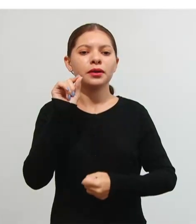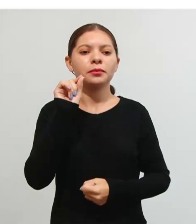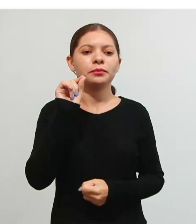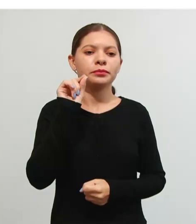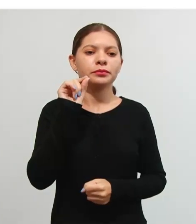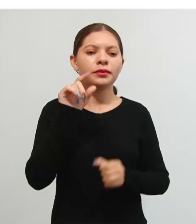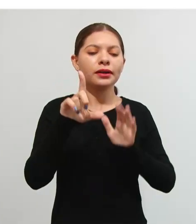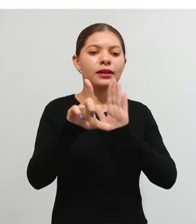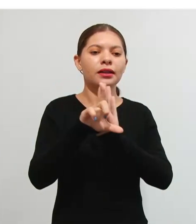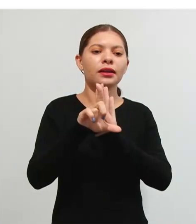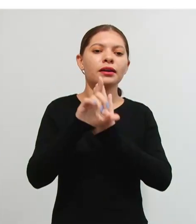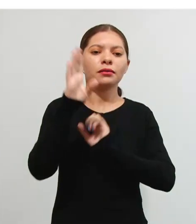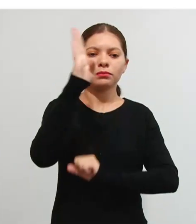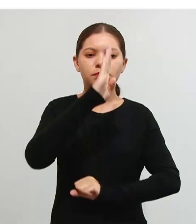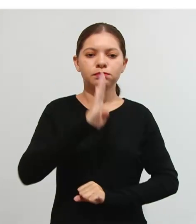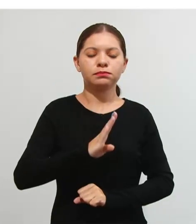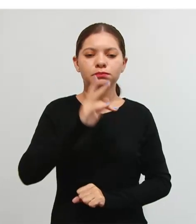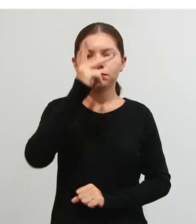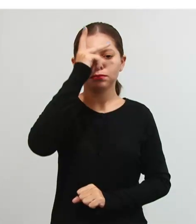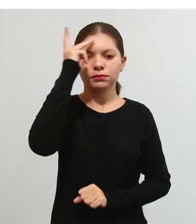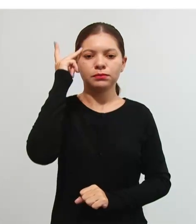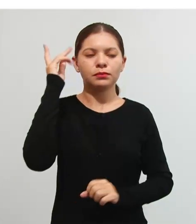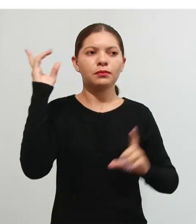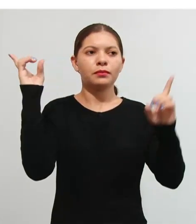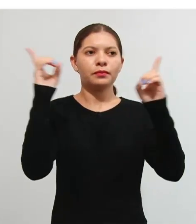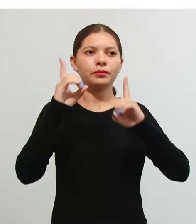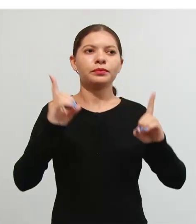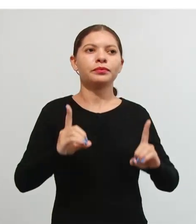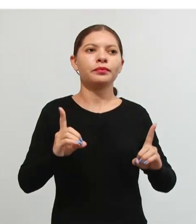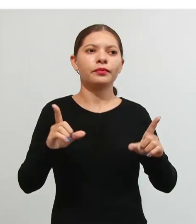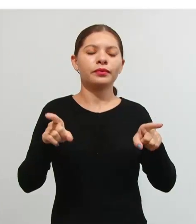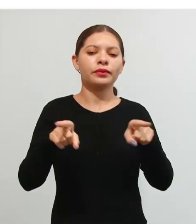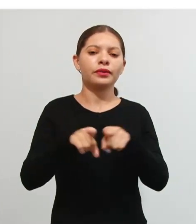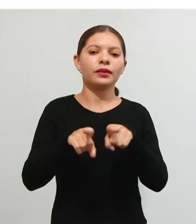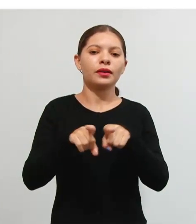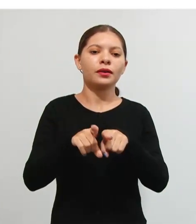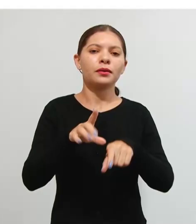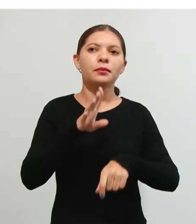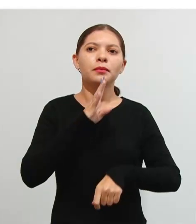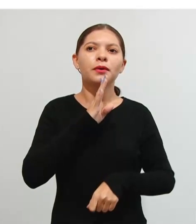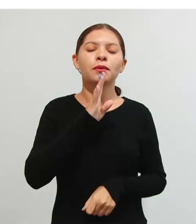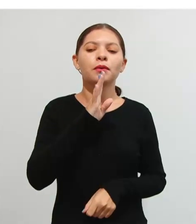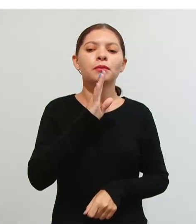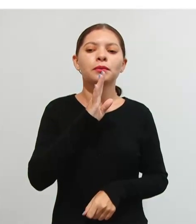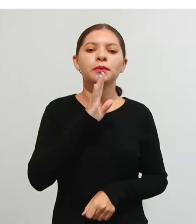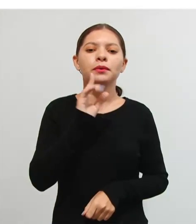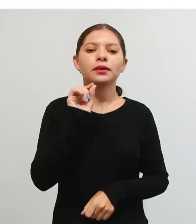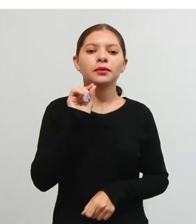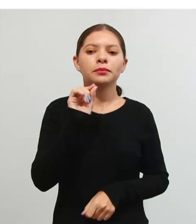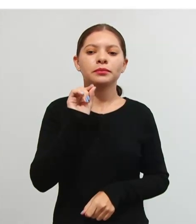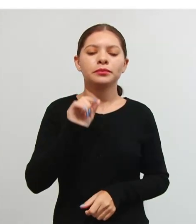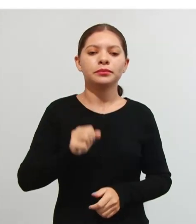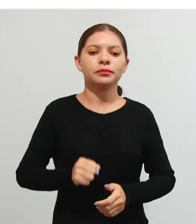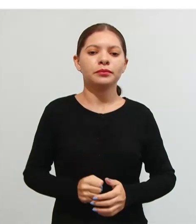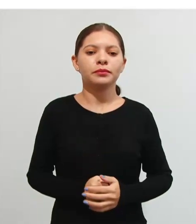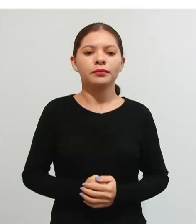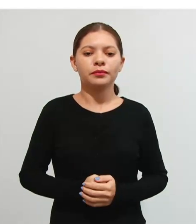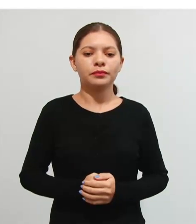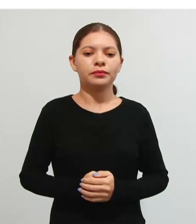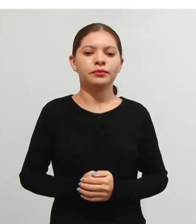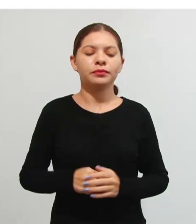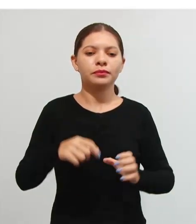institui a Lei Brasileira da Pessoa com Deficiência, que também é conhecido como o Estatuto da Pessoa com Deficiência, no